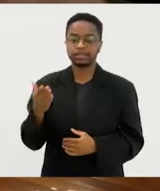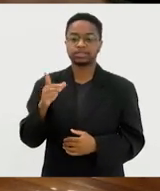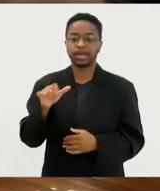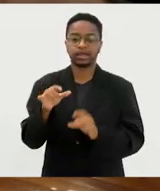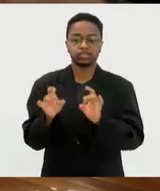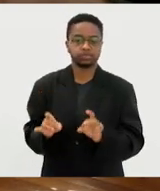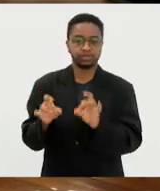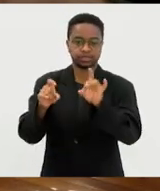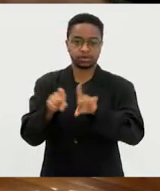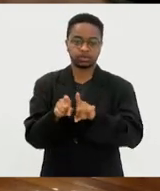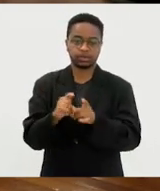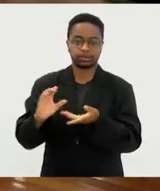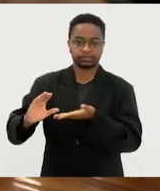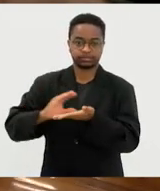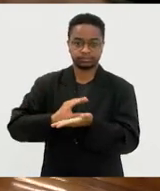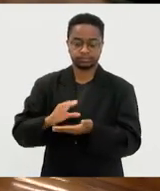extraordinária.